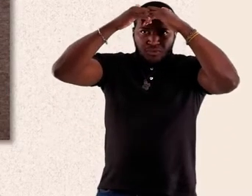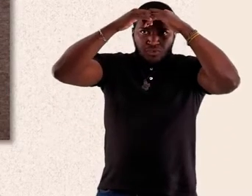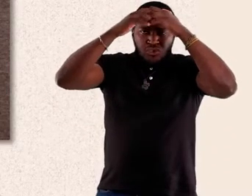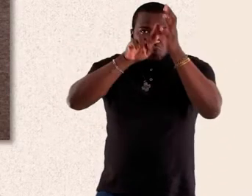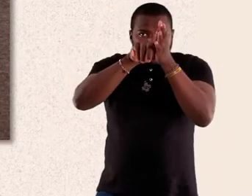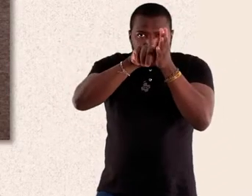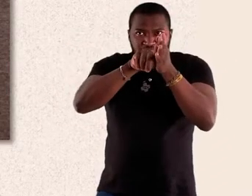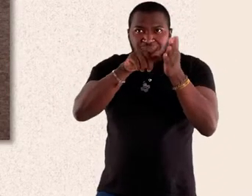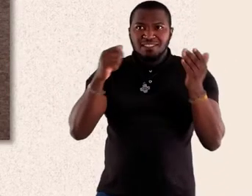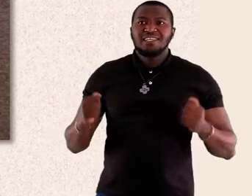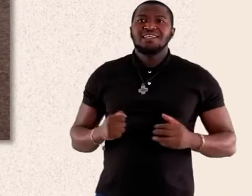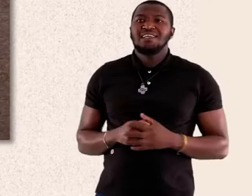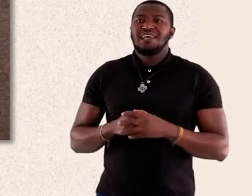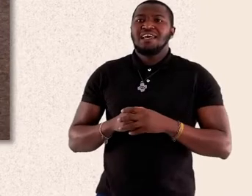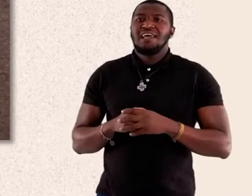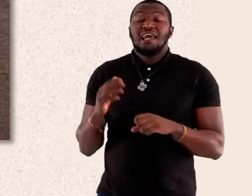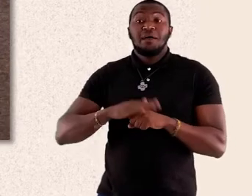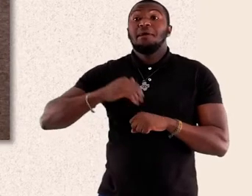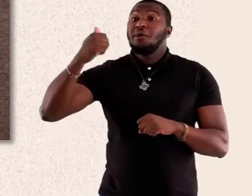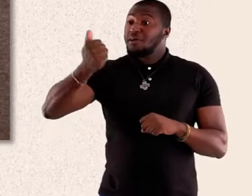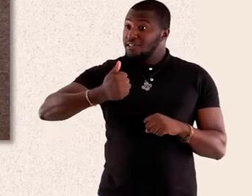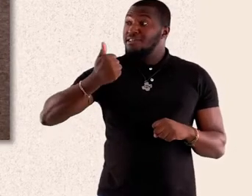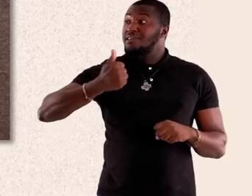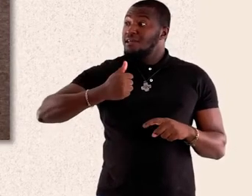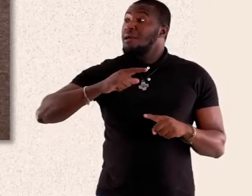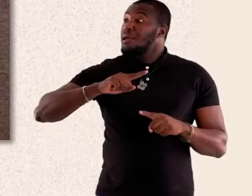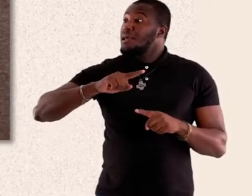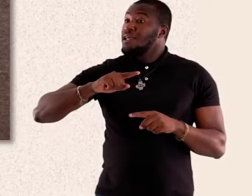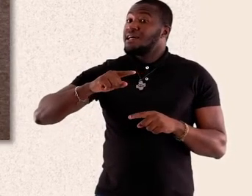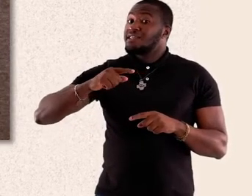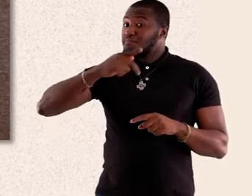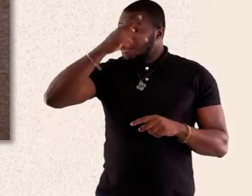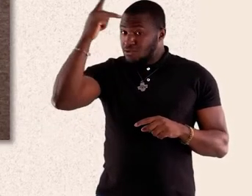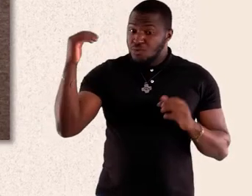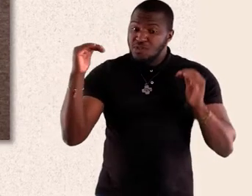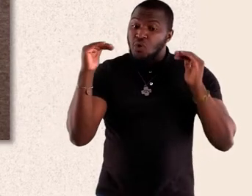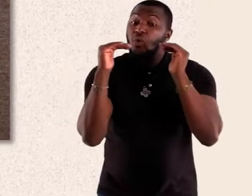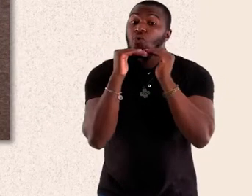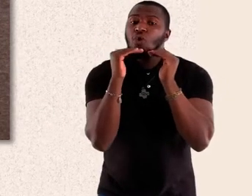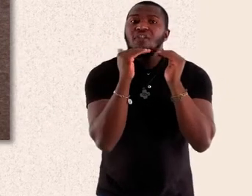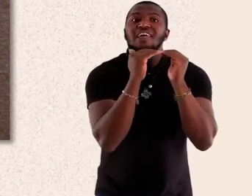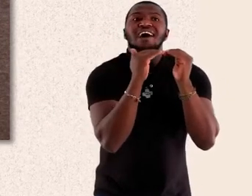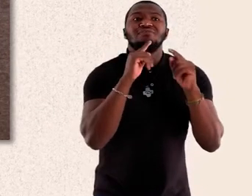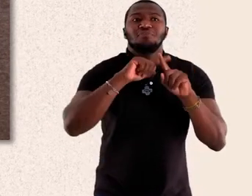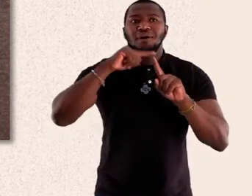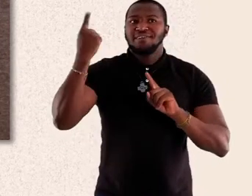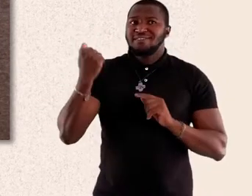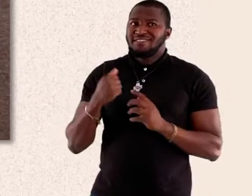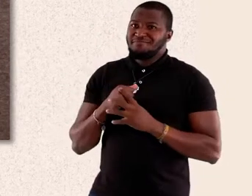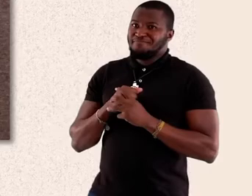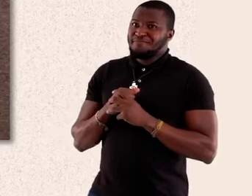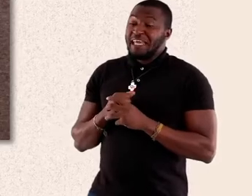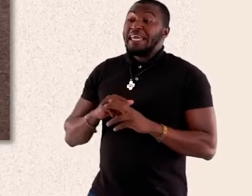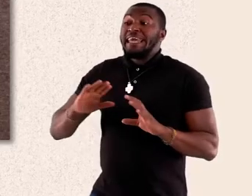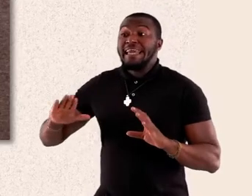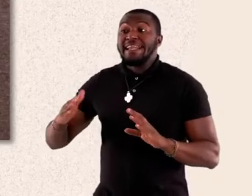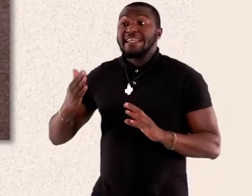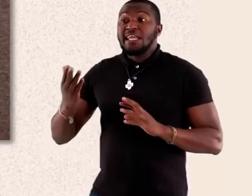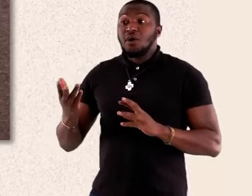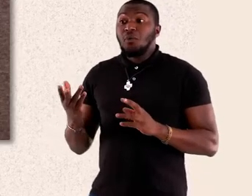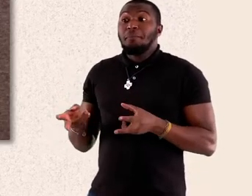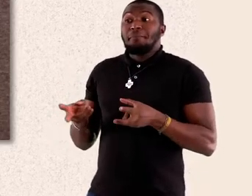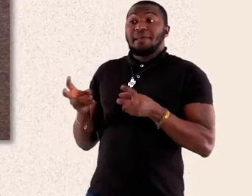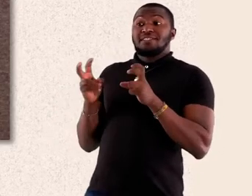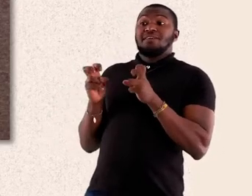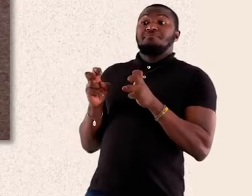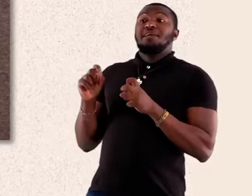mas que as pessoas se entendiam mais nos grupos então reconhecer que não